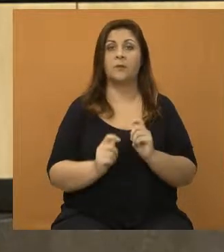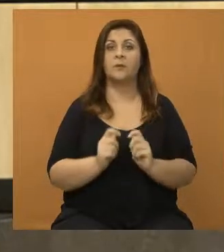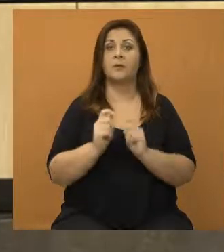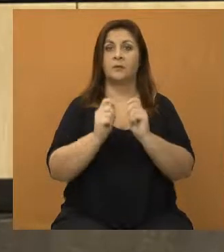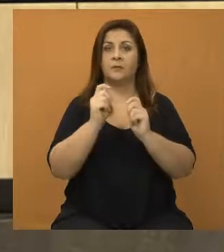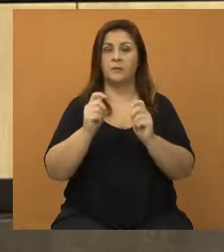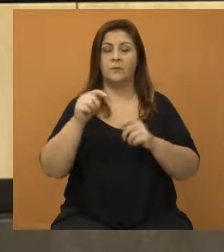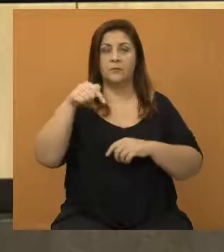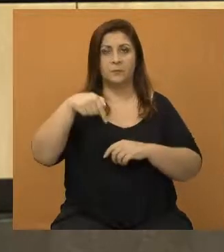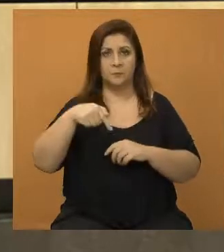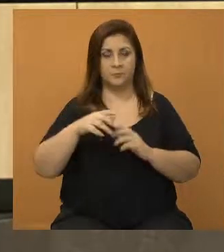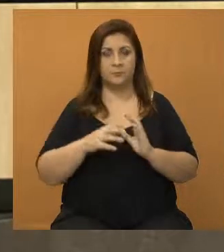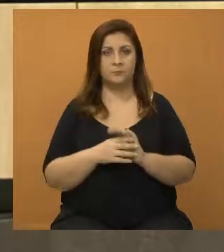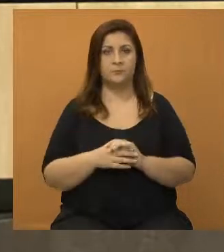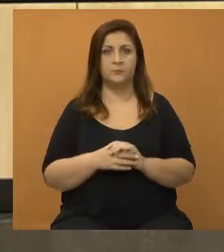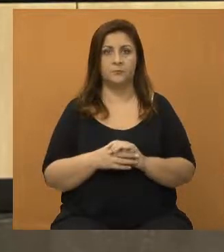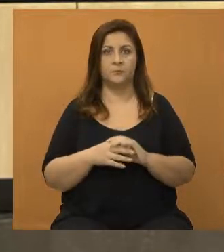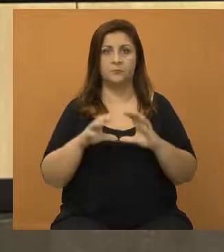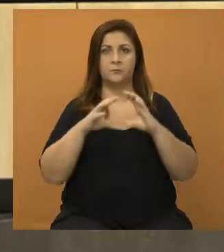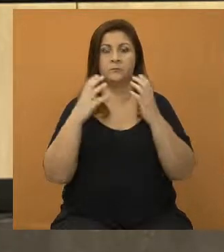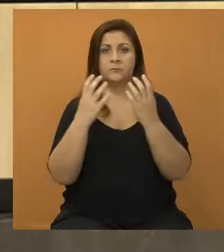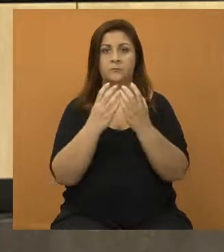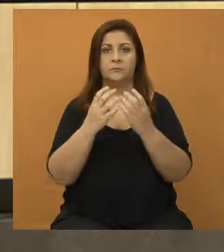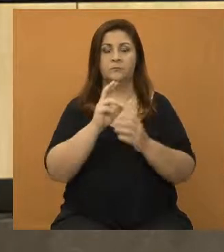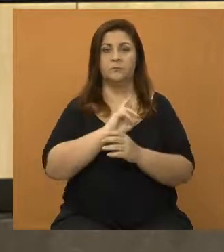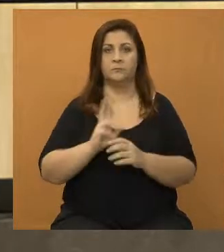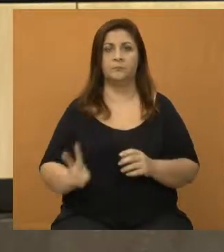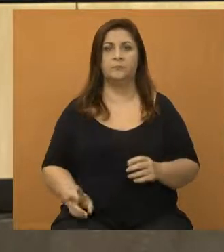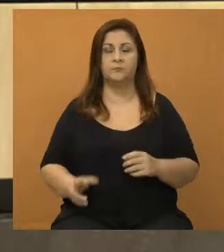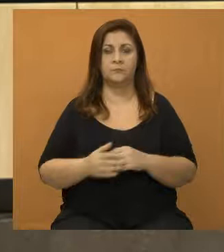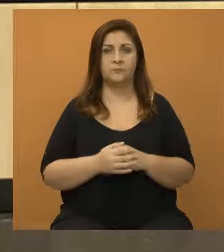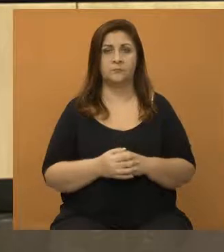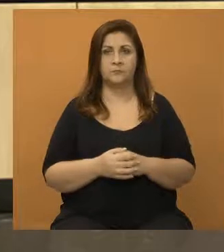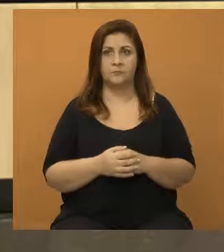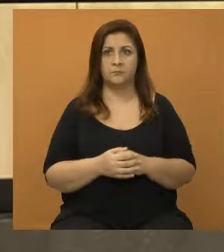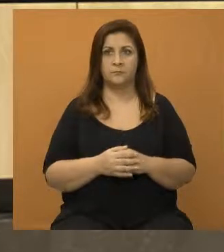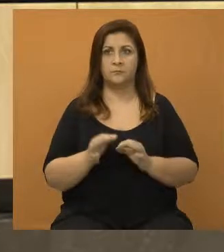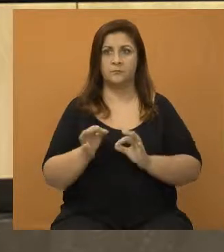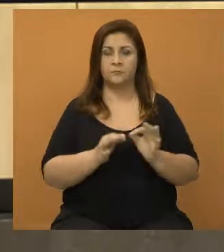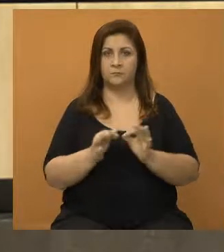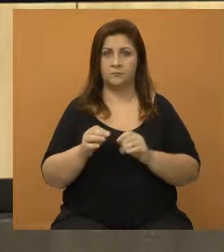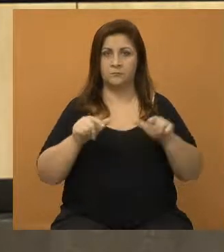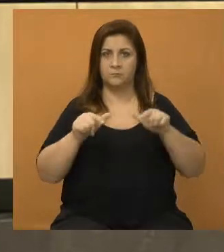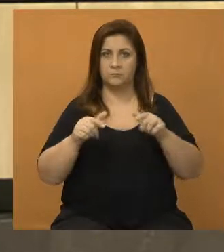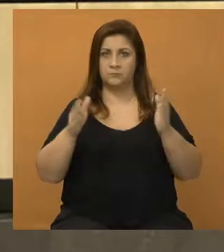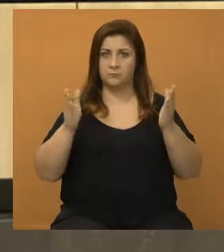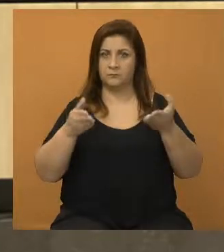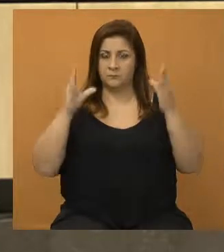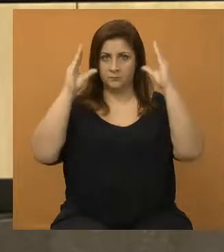desta Casa Legislativa, para a condução dos trabalhos desta noite.